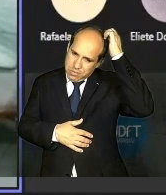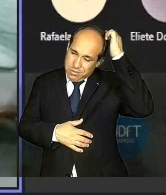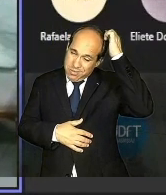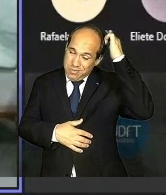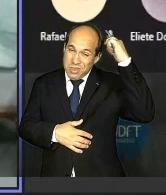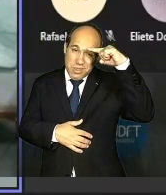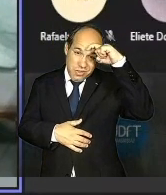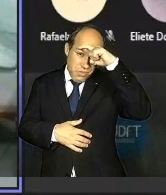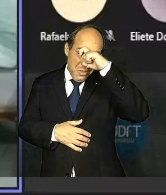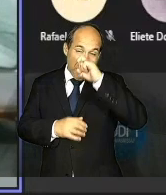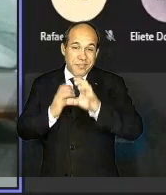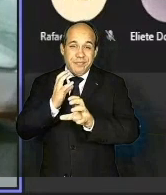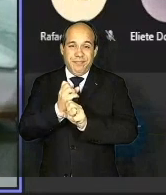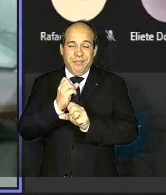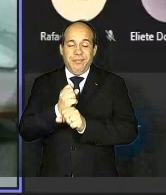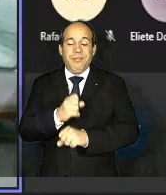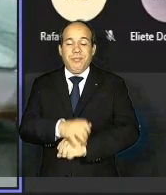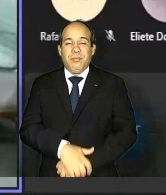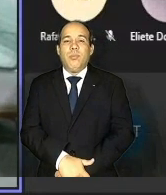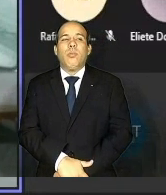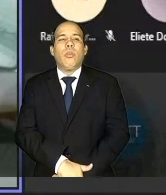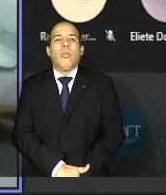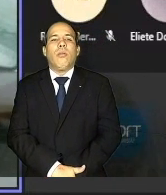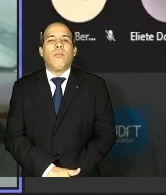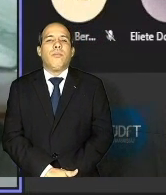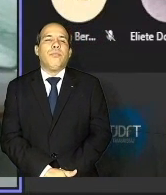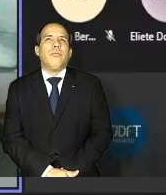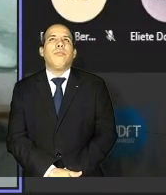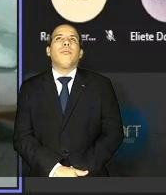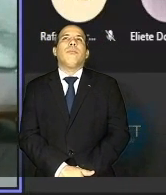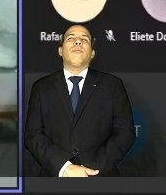Estou achando difícil fazer essas coisas.